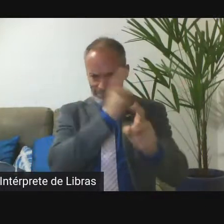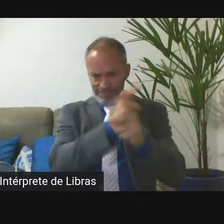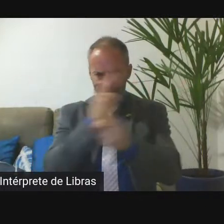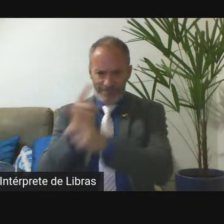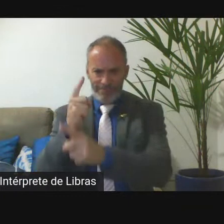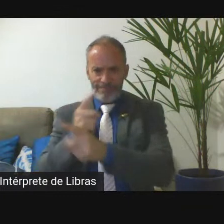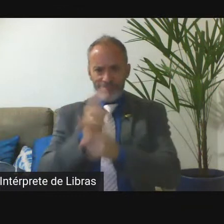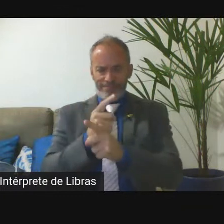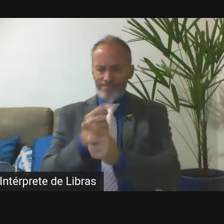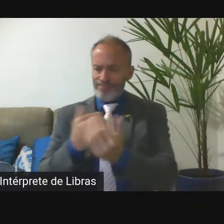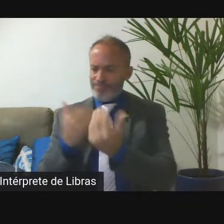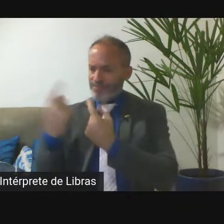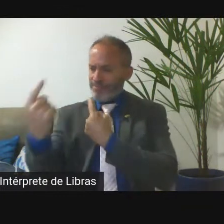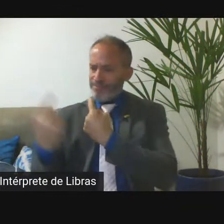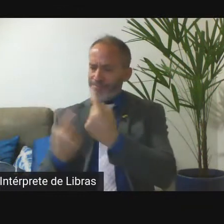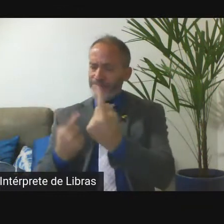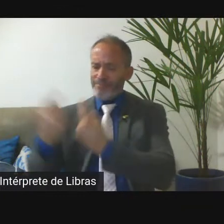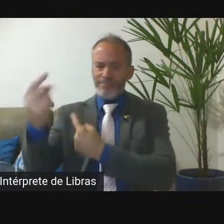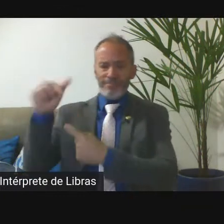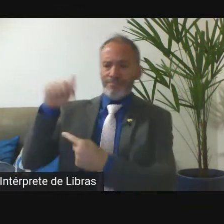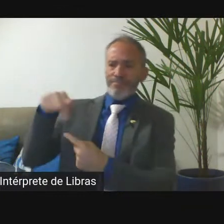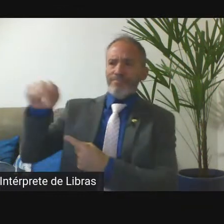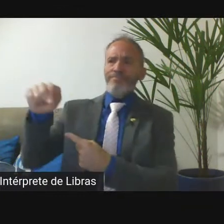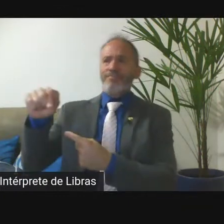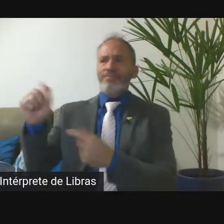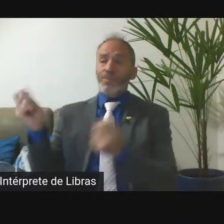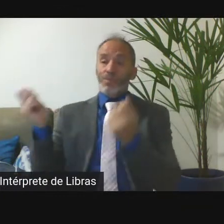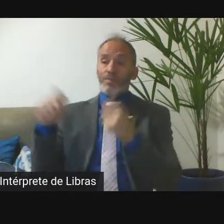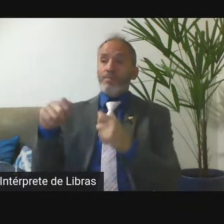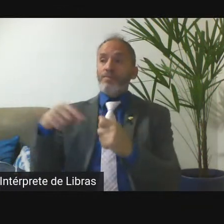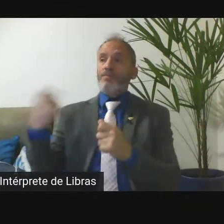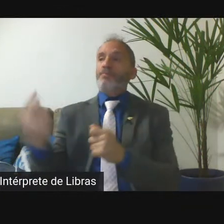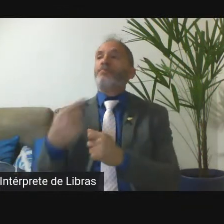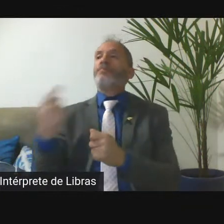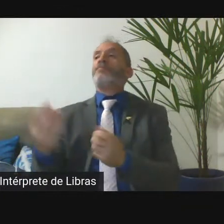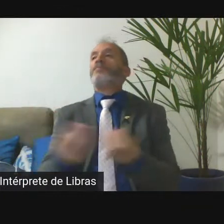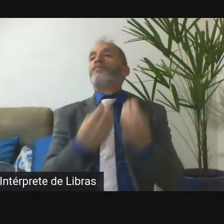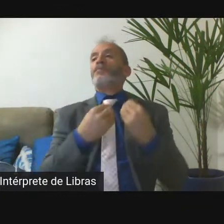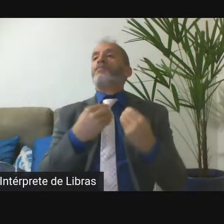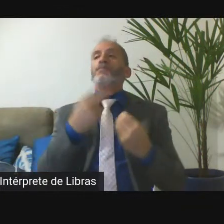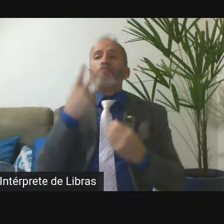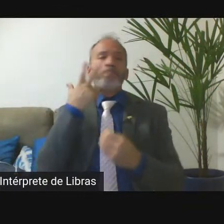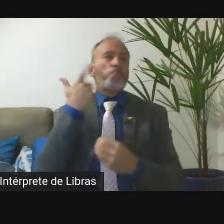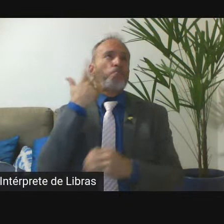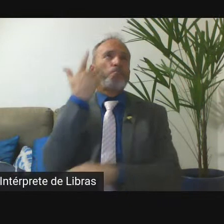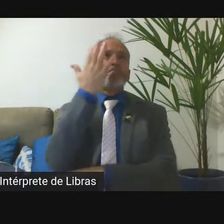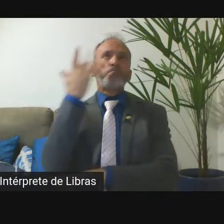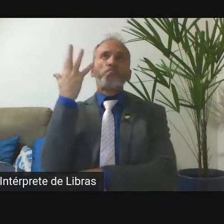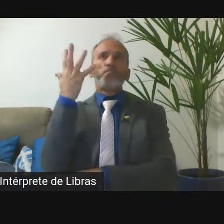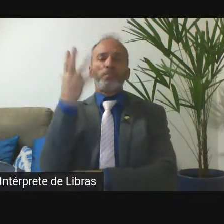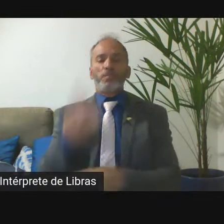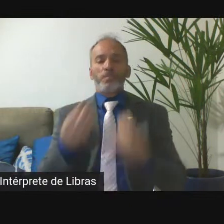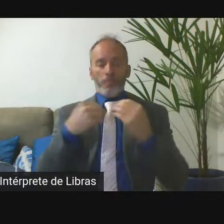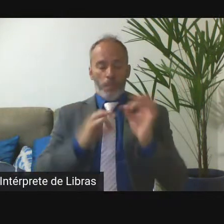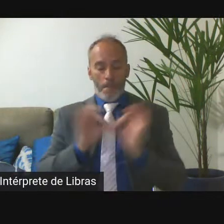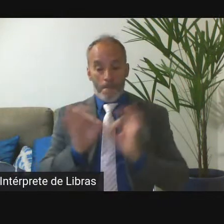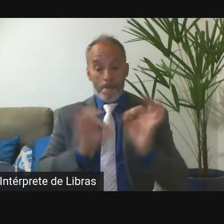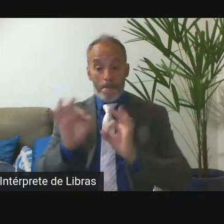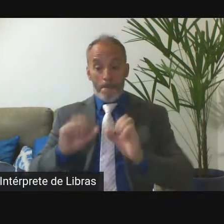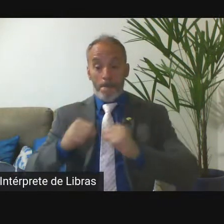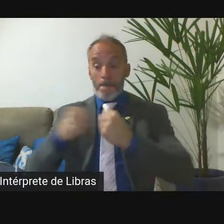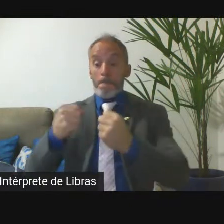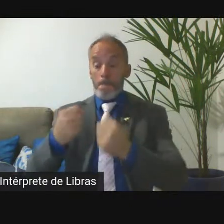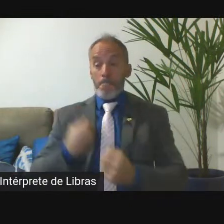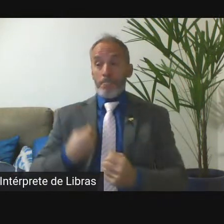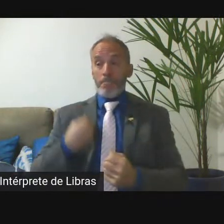nossos caminhos são apenas uma forma que da natureza para preparar grandes desafios da nossa